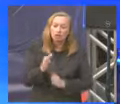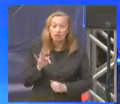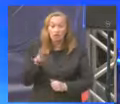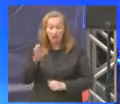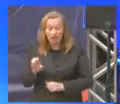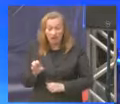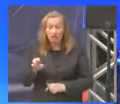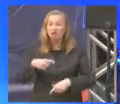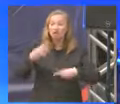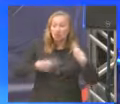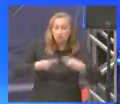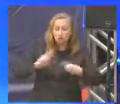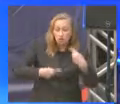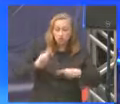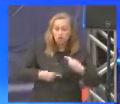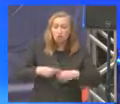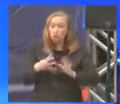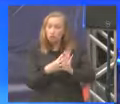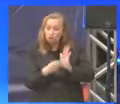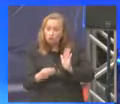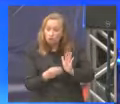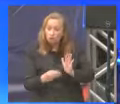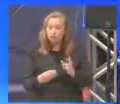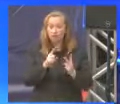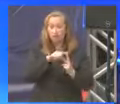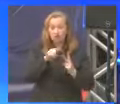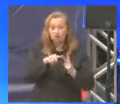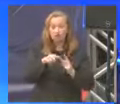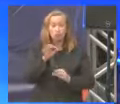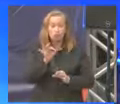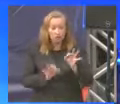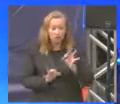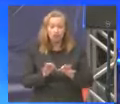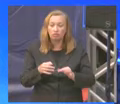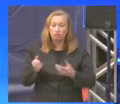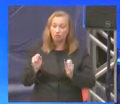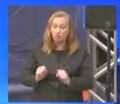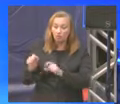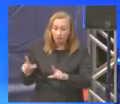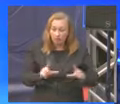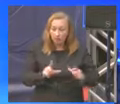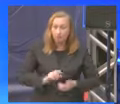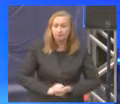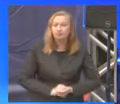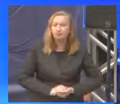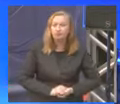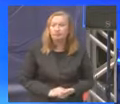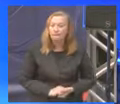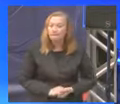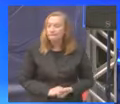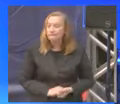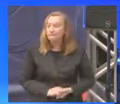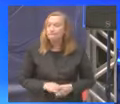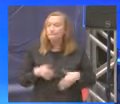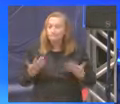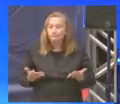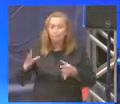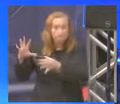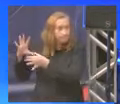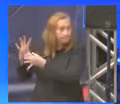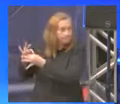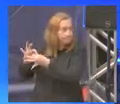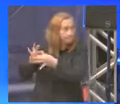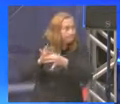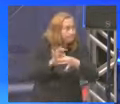discutindo, bem interessante, o modelo para esses dois projetos aí. Pode passar. Então, nessa linha, aquelas